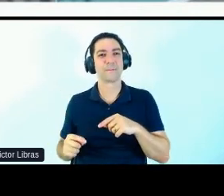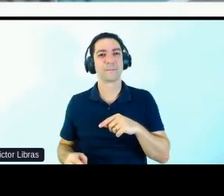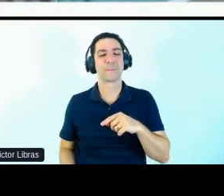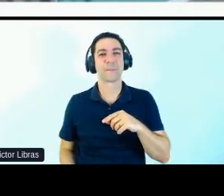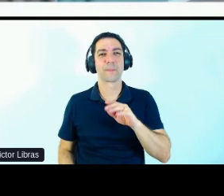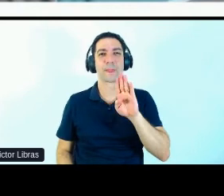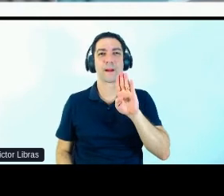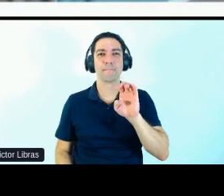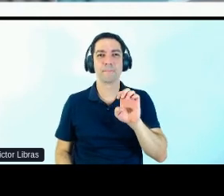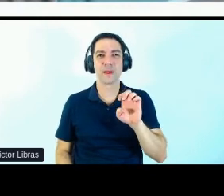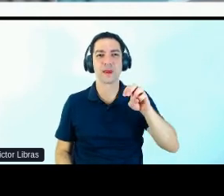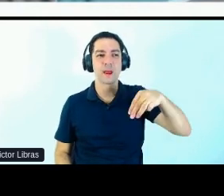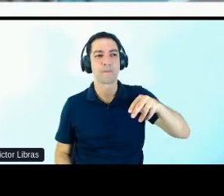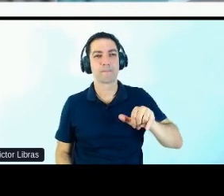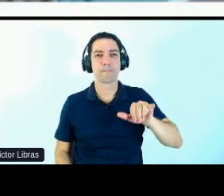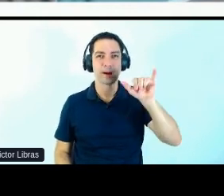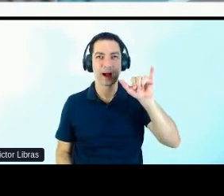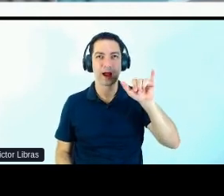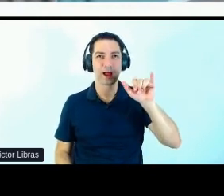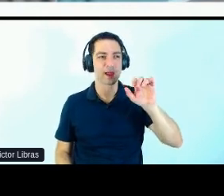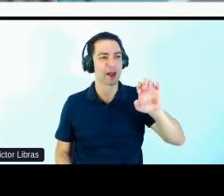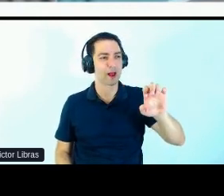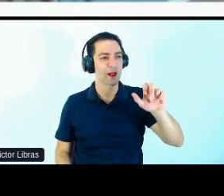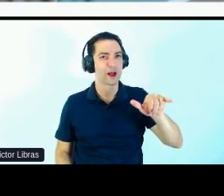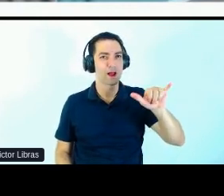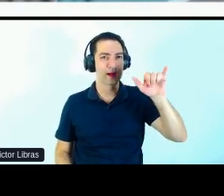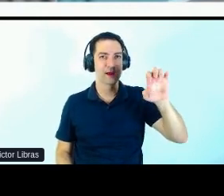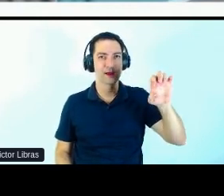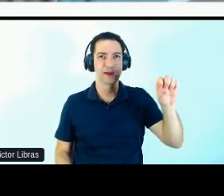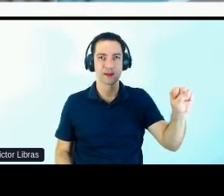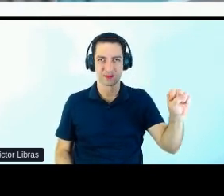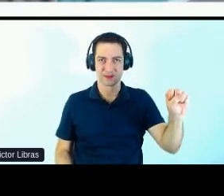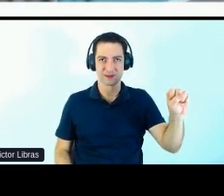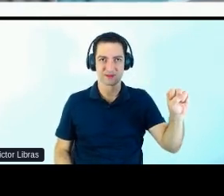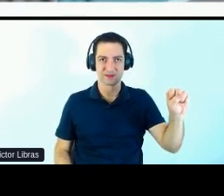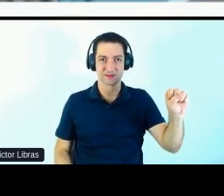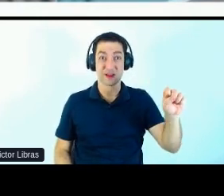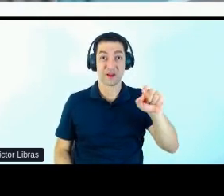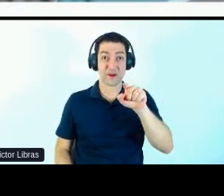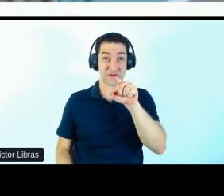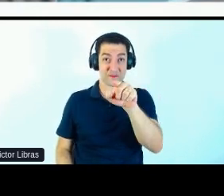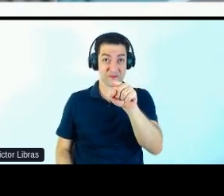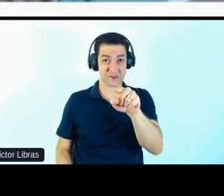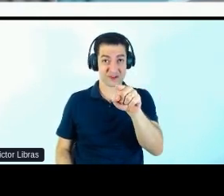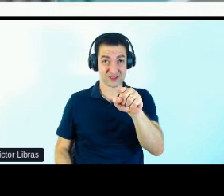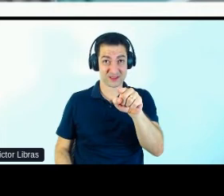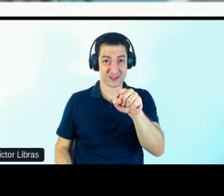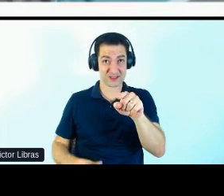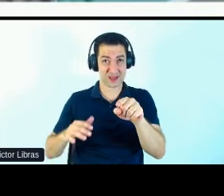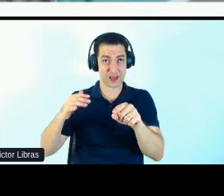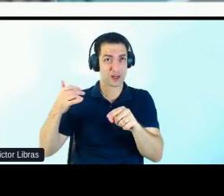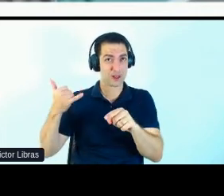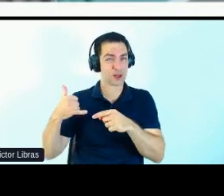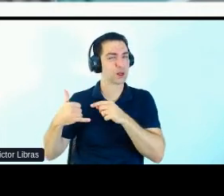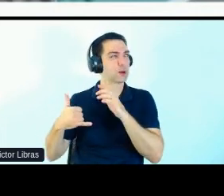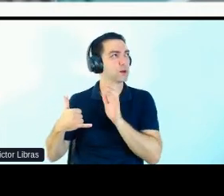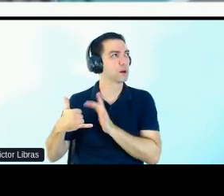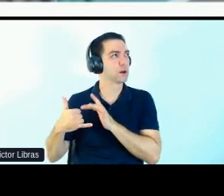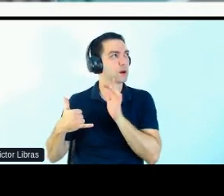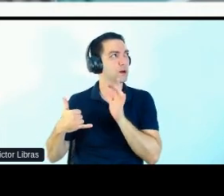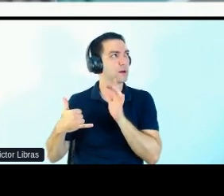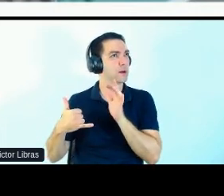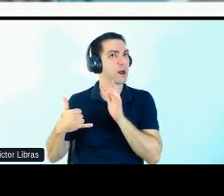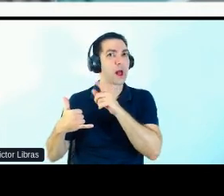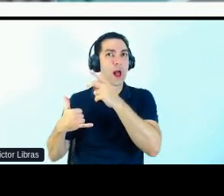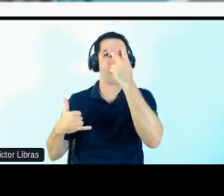pessoa vidente que se cadastra no aplicativo como voluntária. Então, vamos dizer que eu sou um